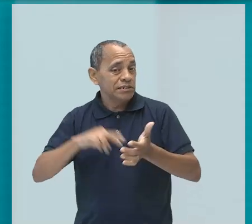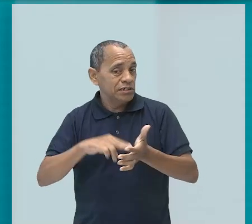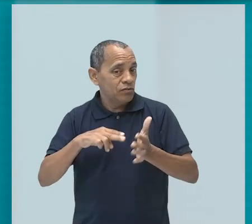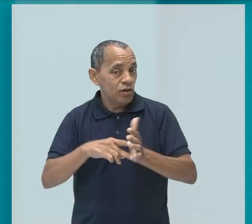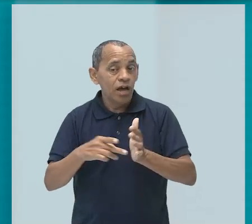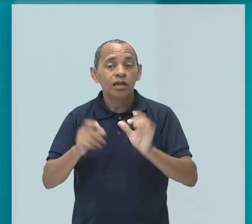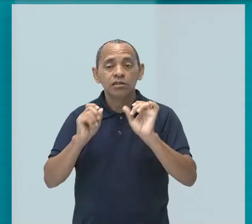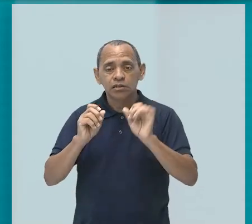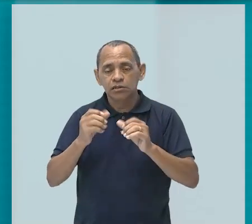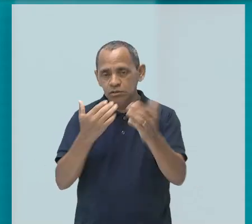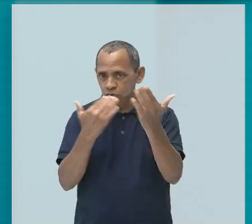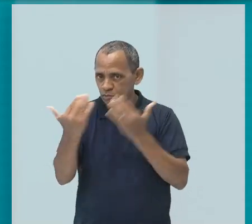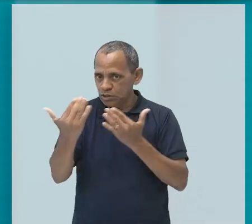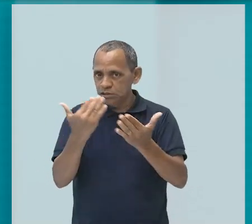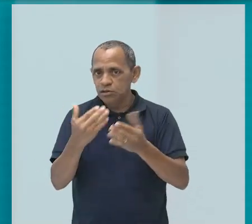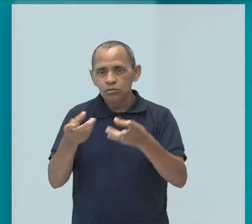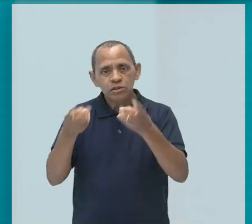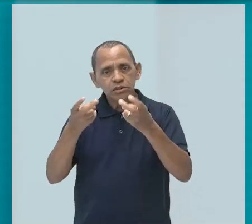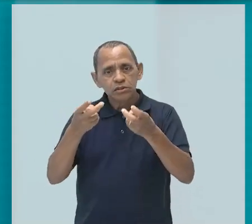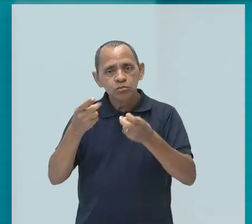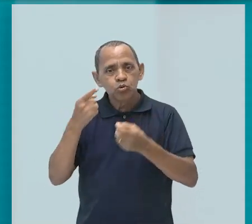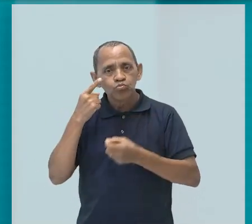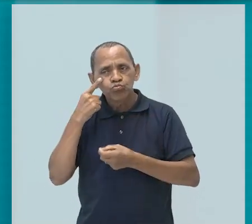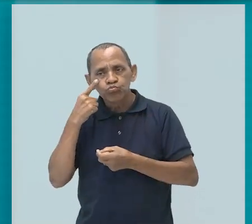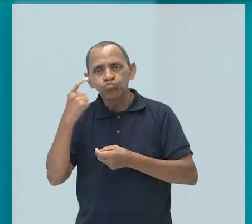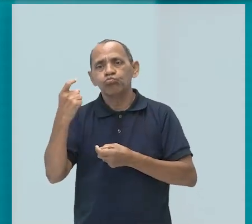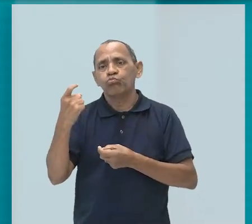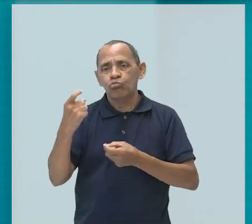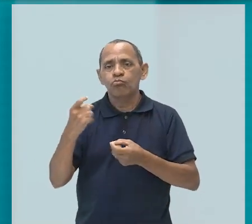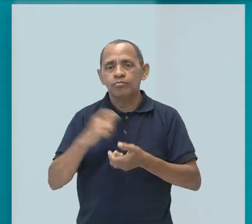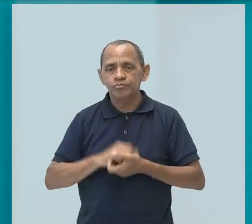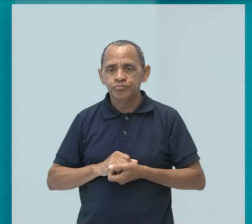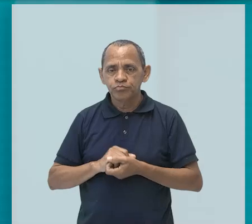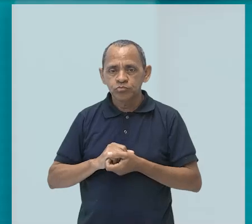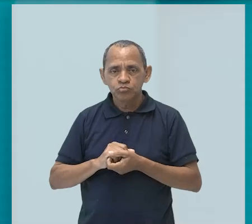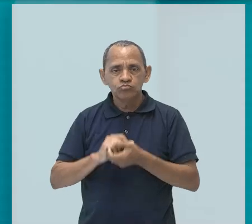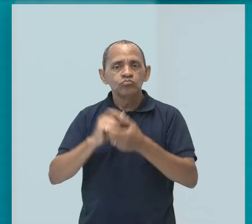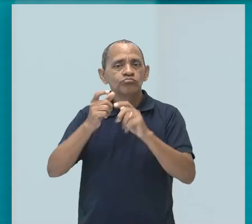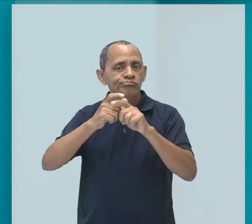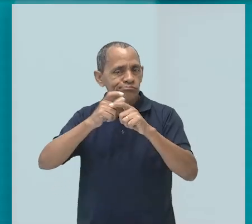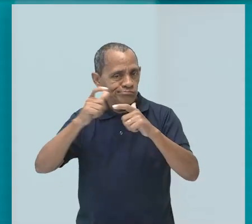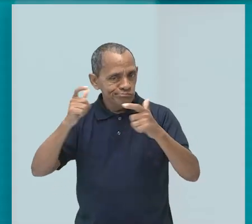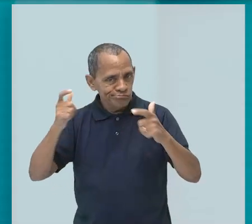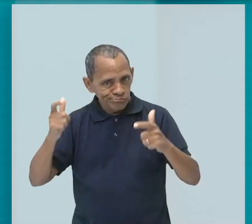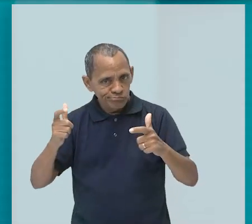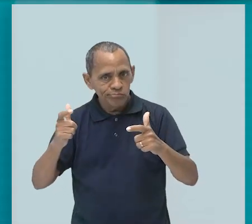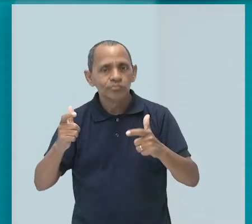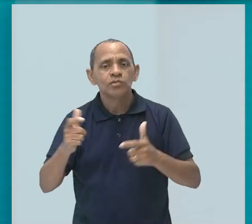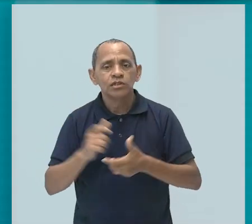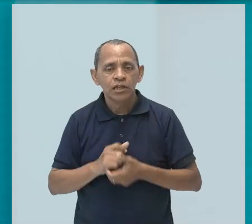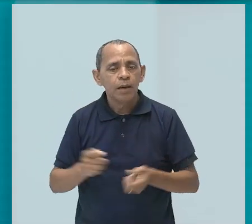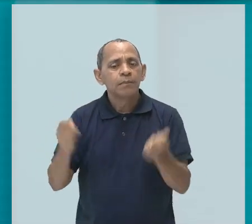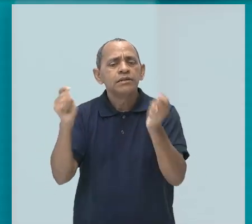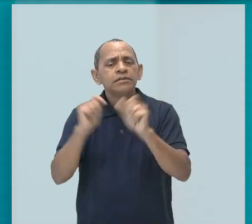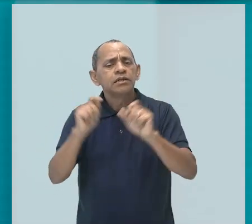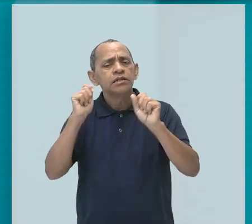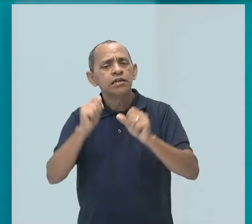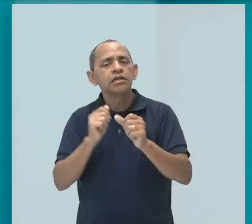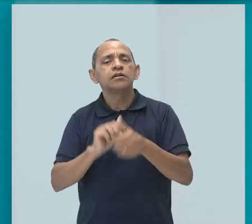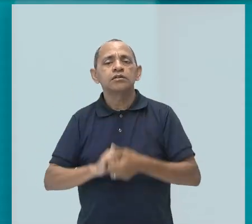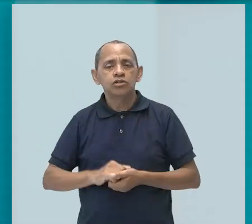sentido da comparação. Então, percebam que é interessante para que nós possamos ampliar a nossa possibilidade aí